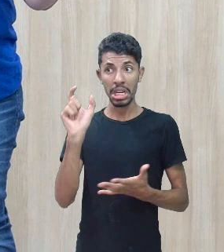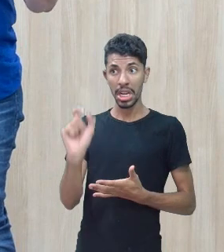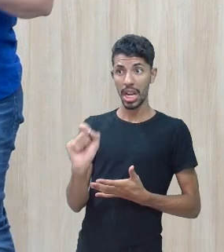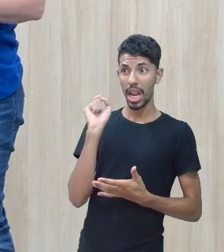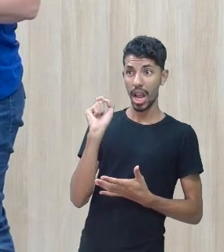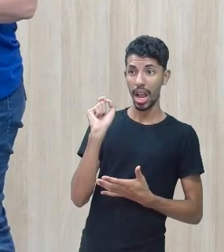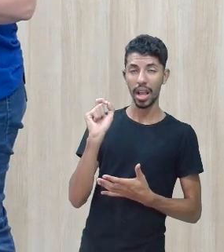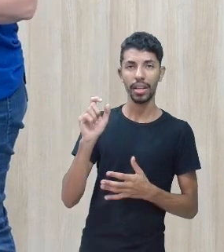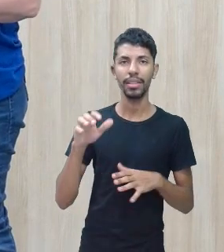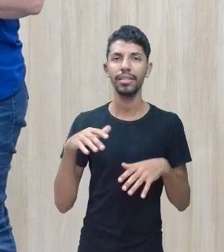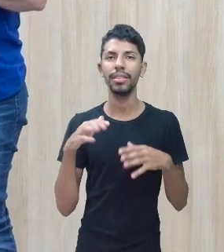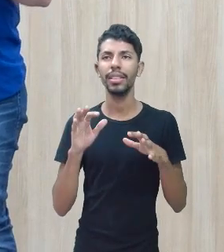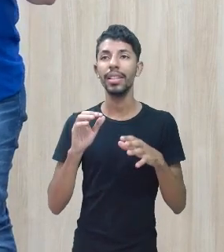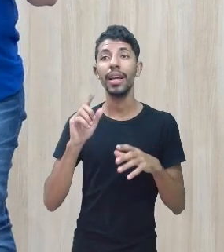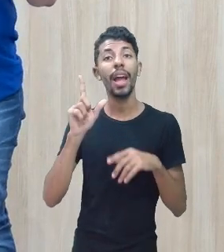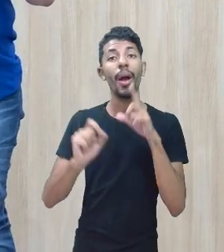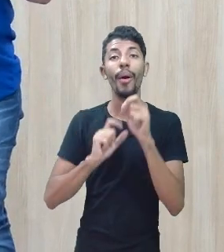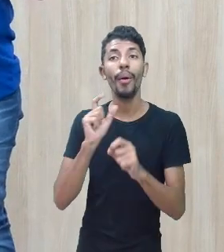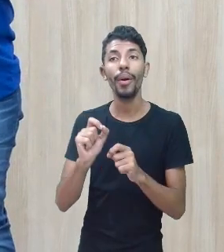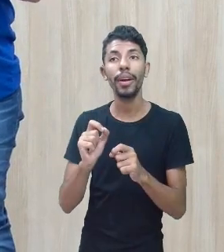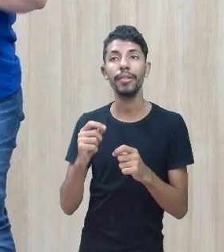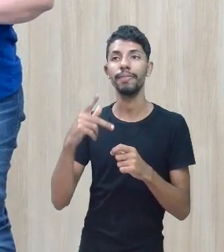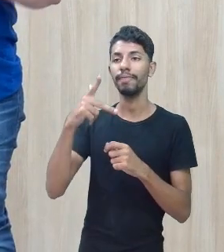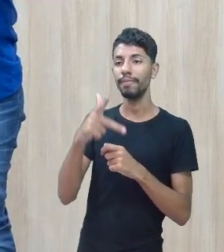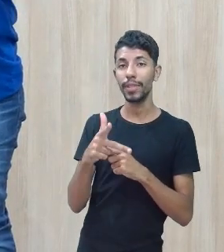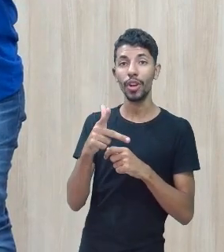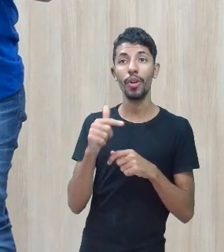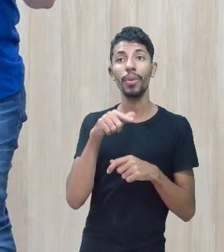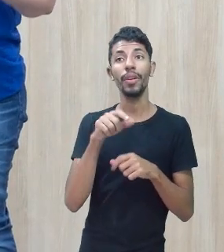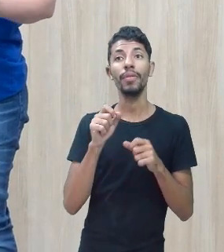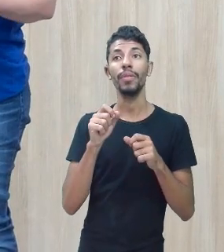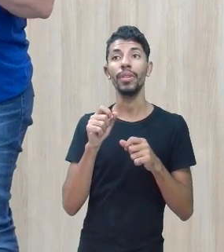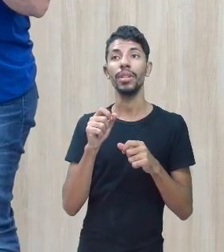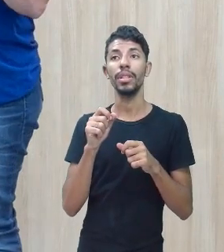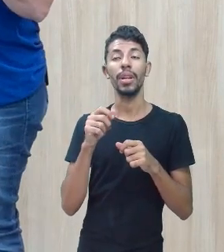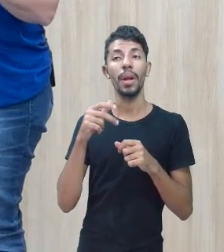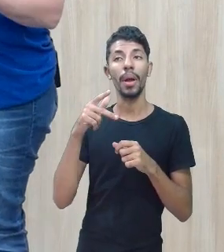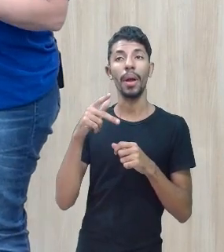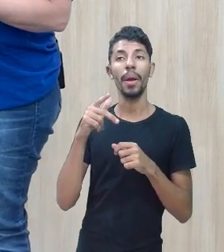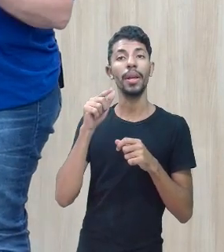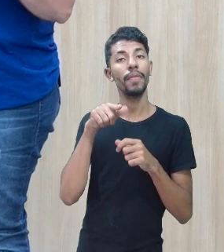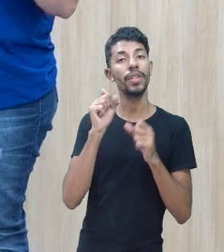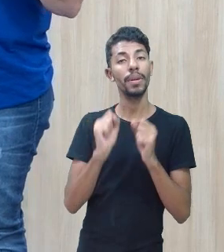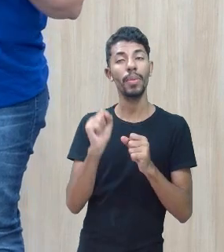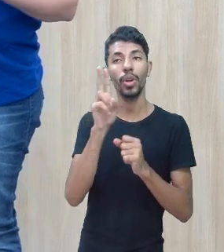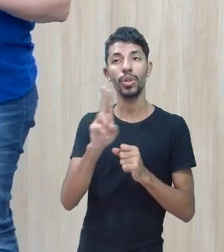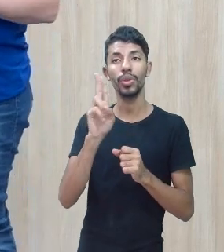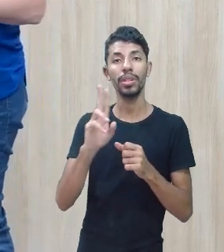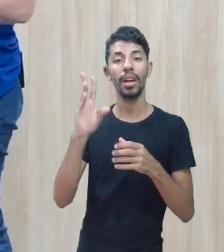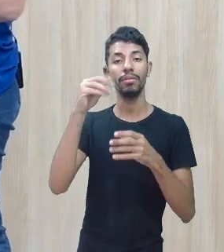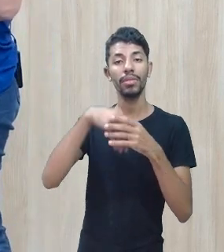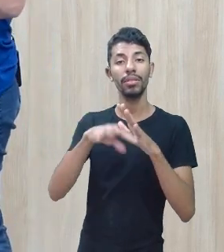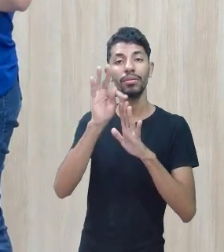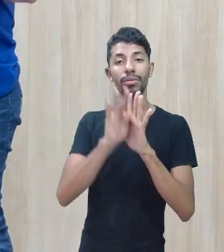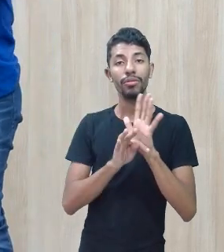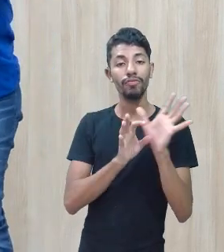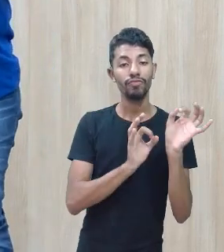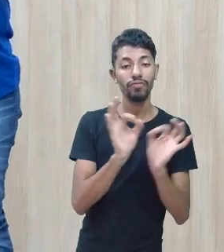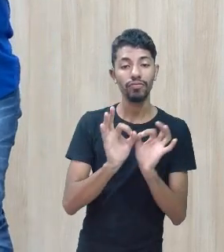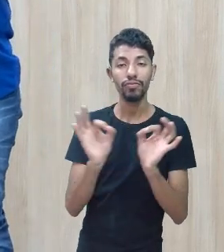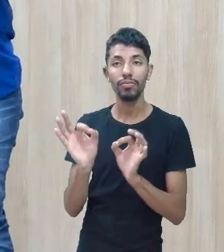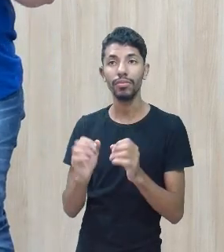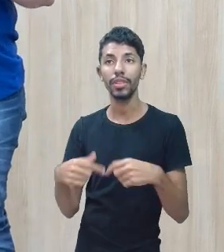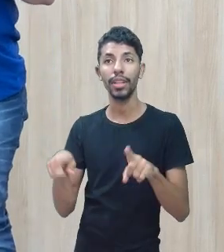quem, são pronomes que você vai articulando dentro do texto essa coerência. Nós temos